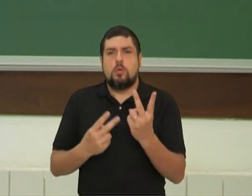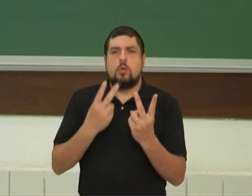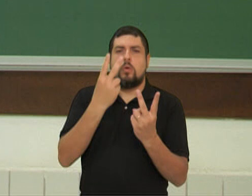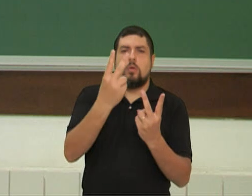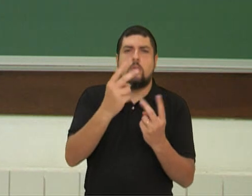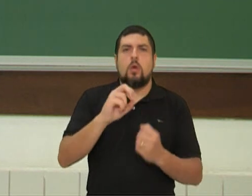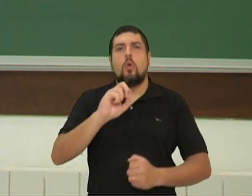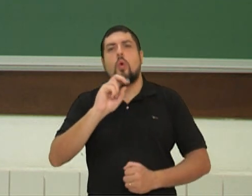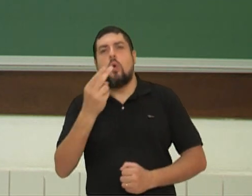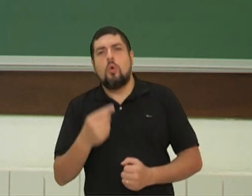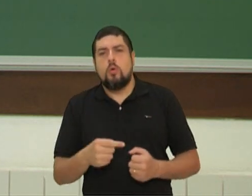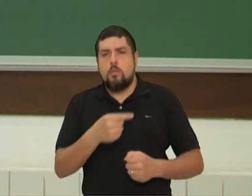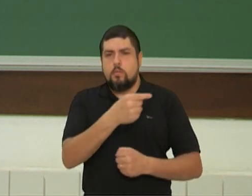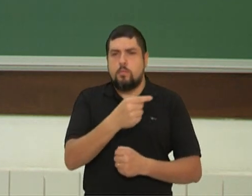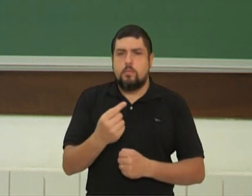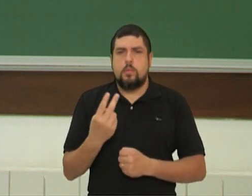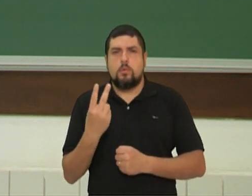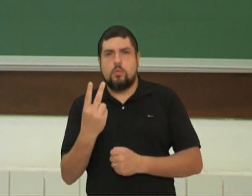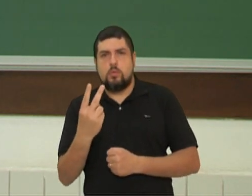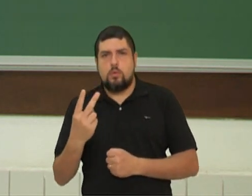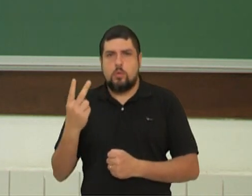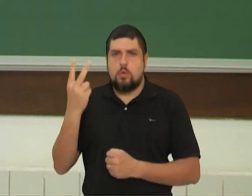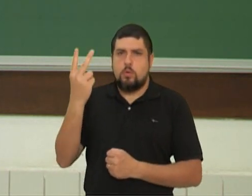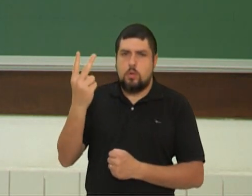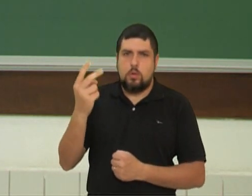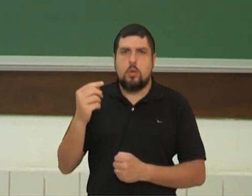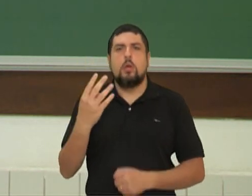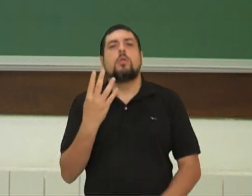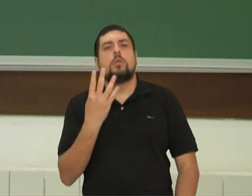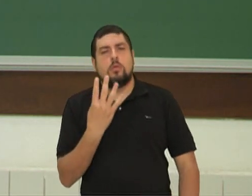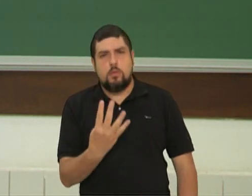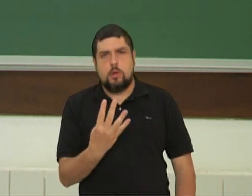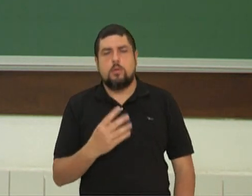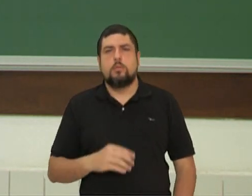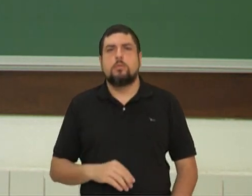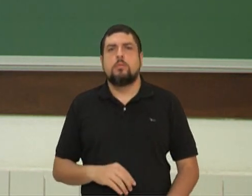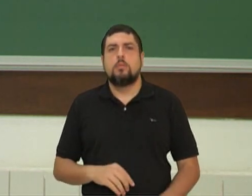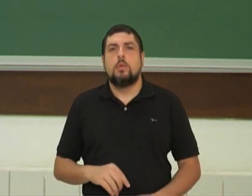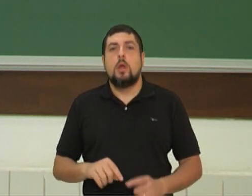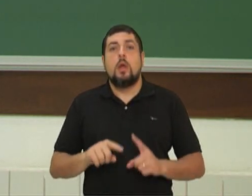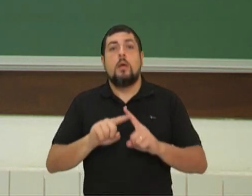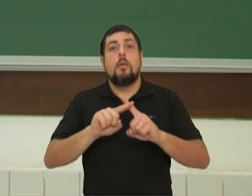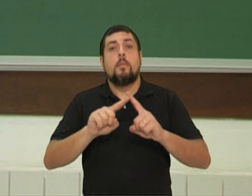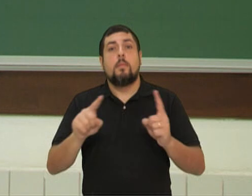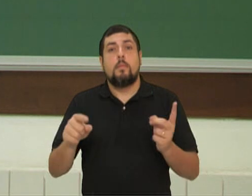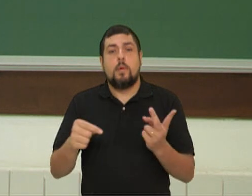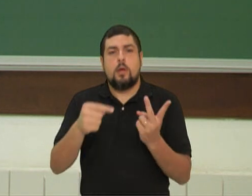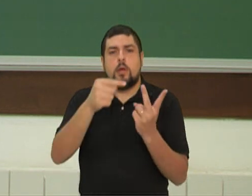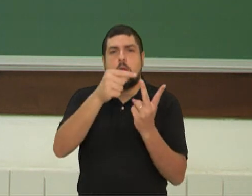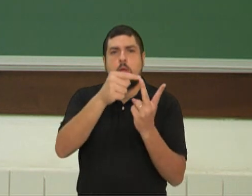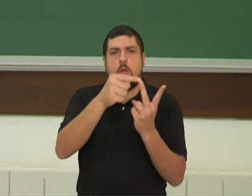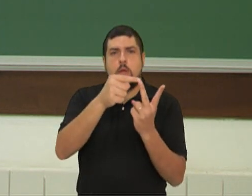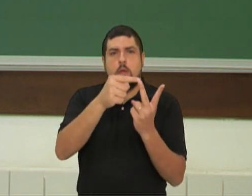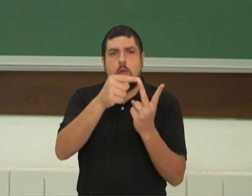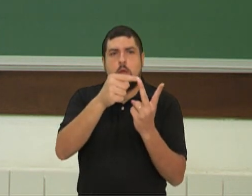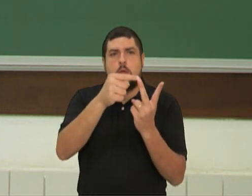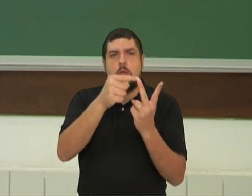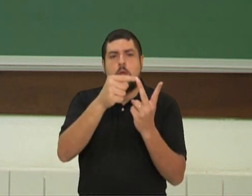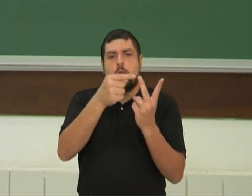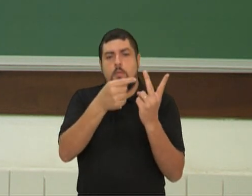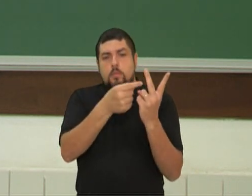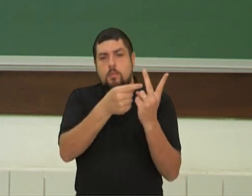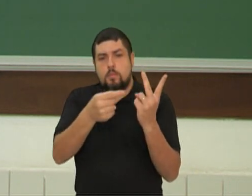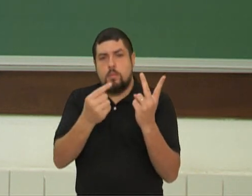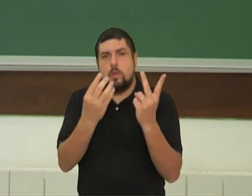quanto menos 2 ao quadrado são 4. Mas a raiz quadrada do menos 4, você